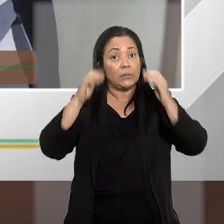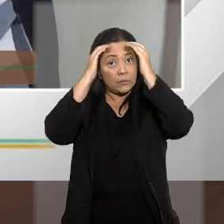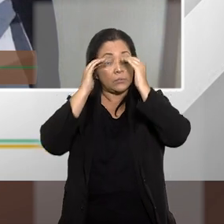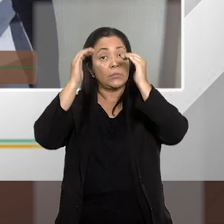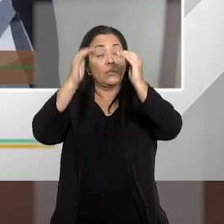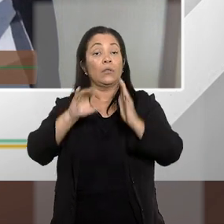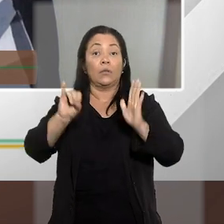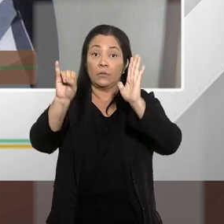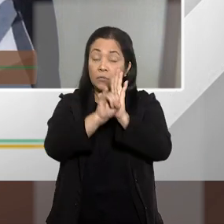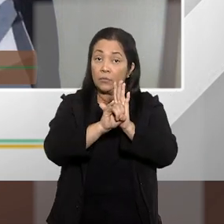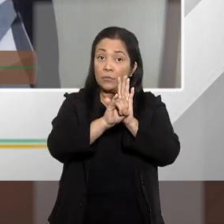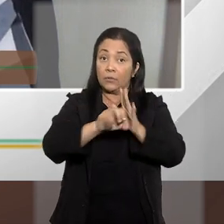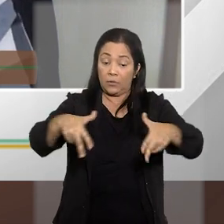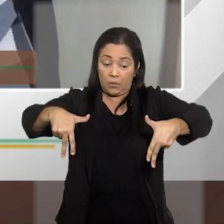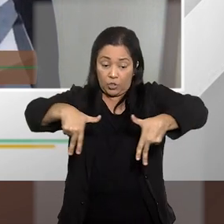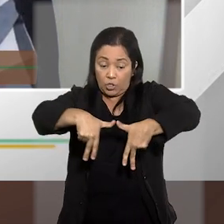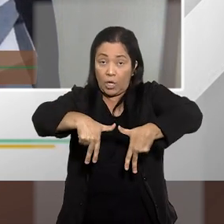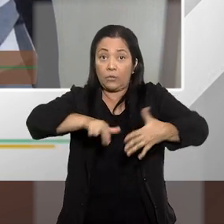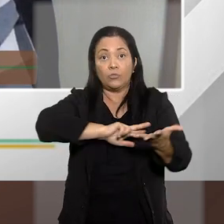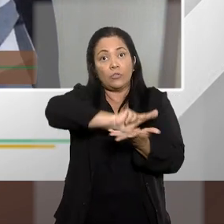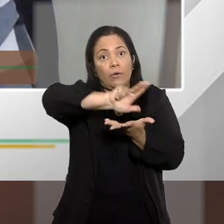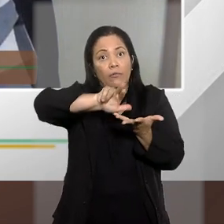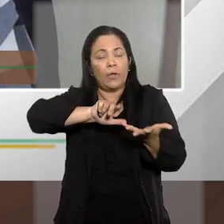gênero, expressões de gênero também.